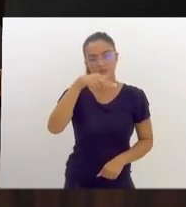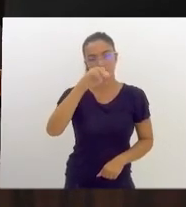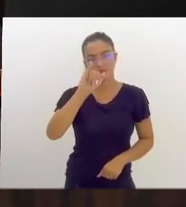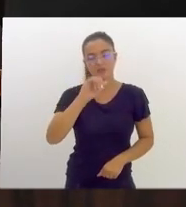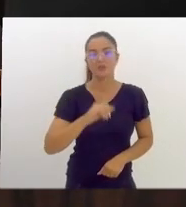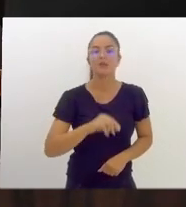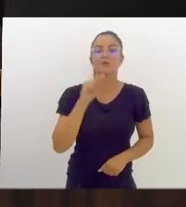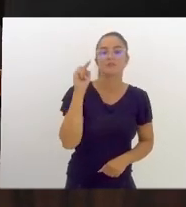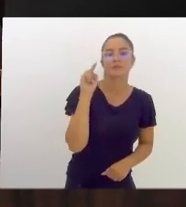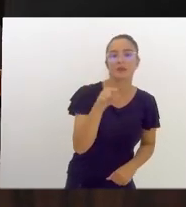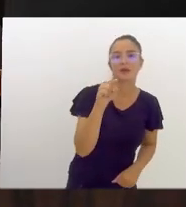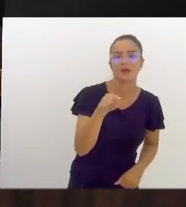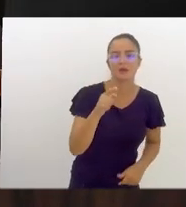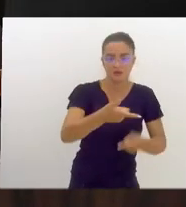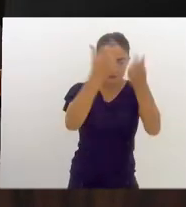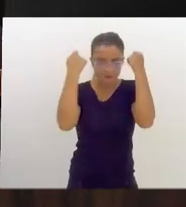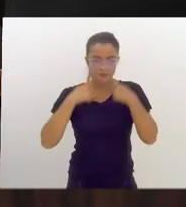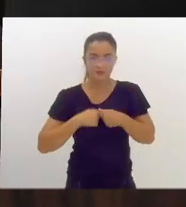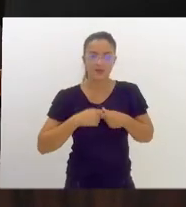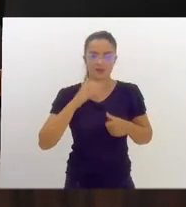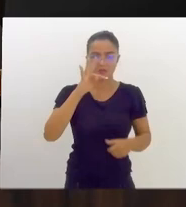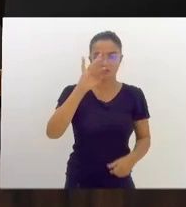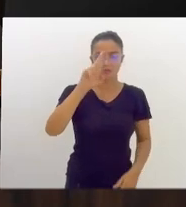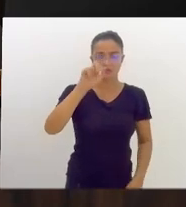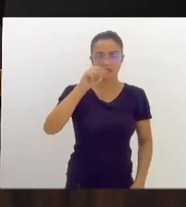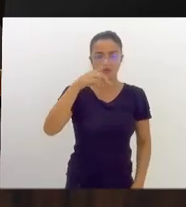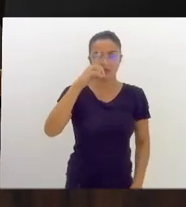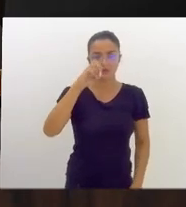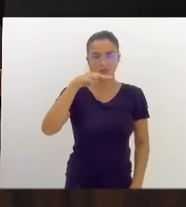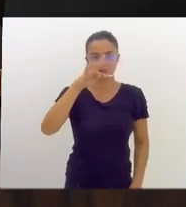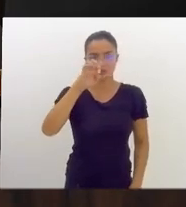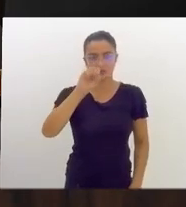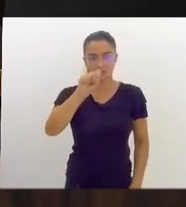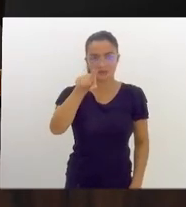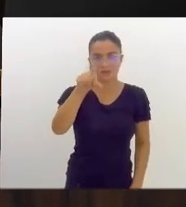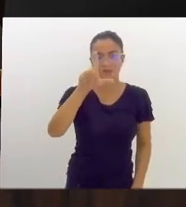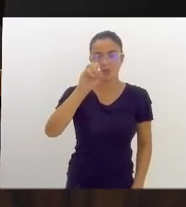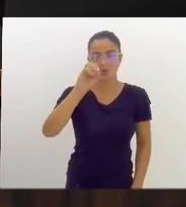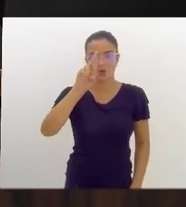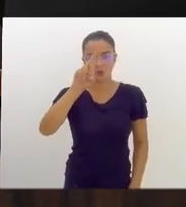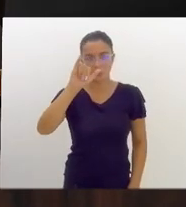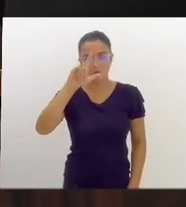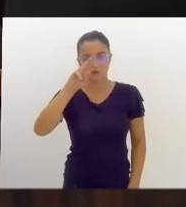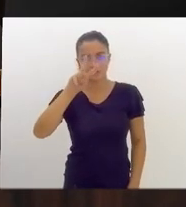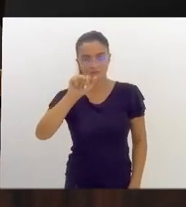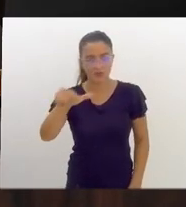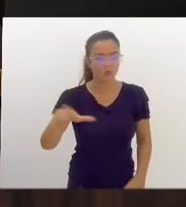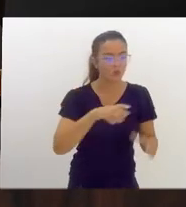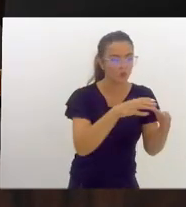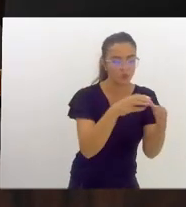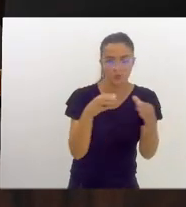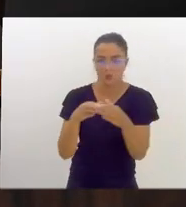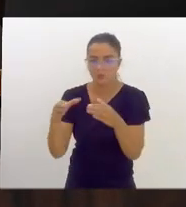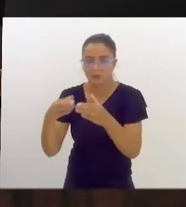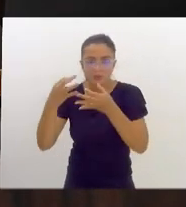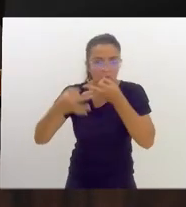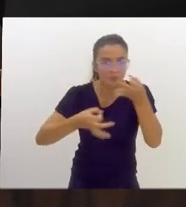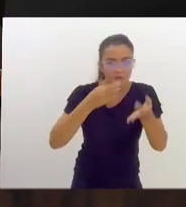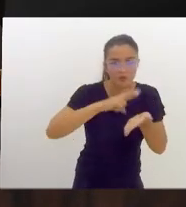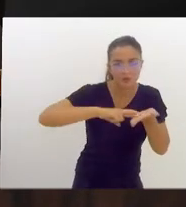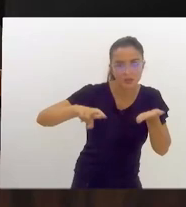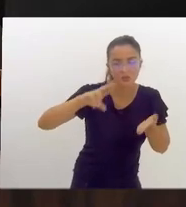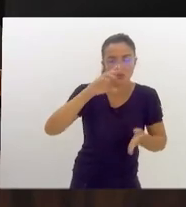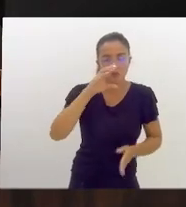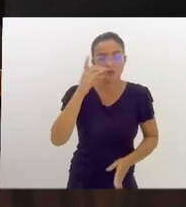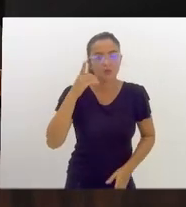ao senhor Lourival Gomes. Parecer da Comissão de Normas Internas, Proposições Externas, favorável. Relator, deputado Chico